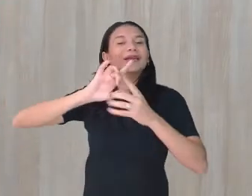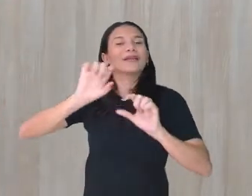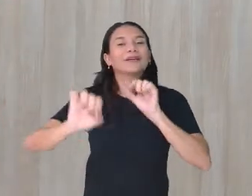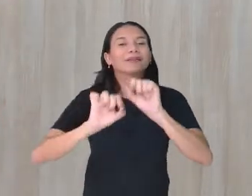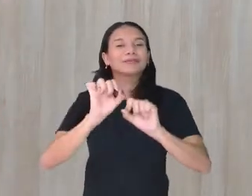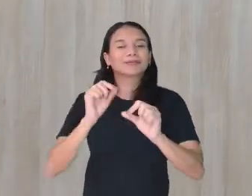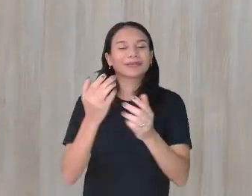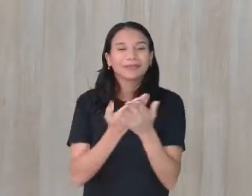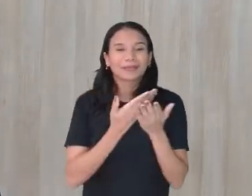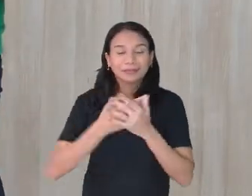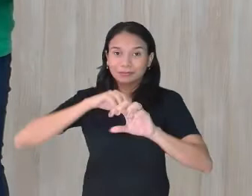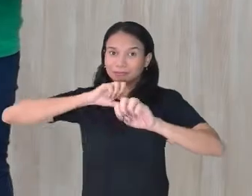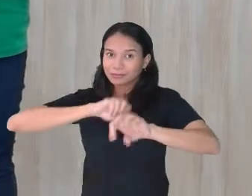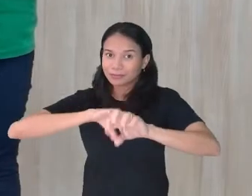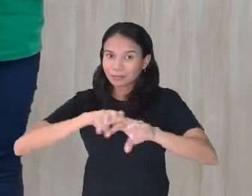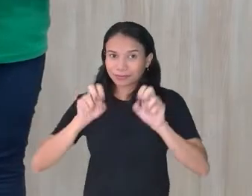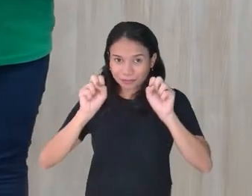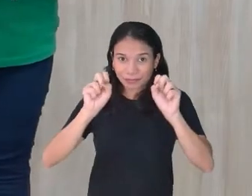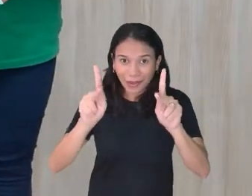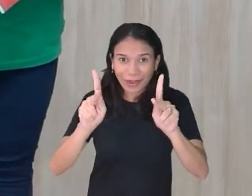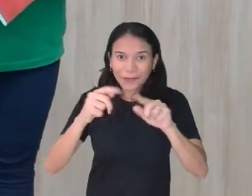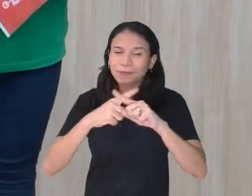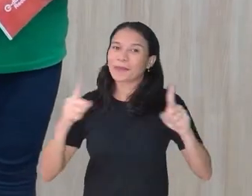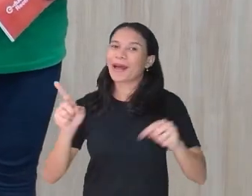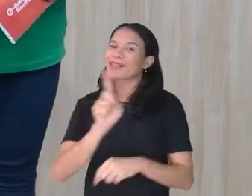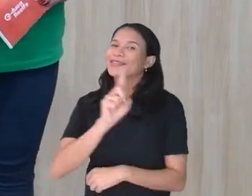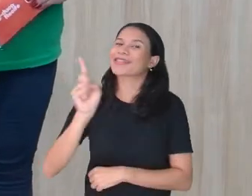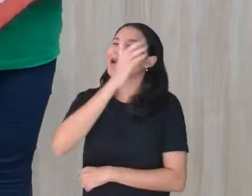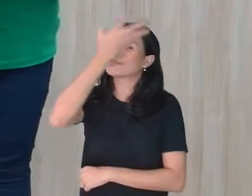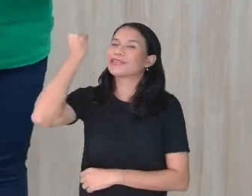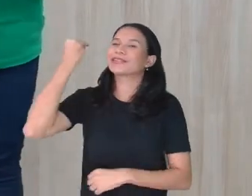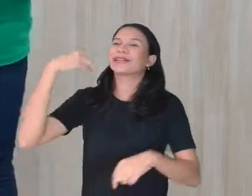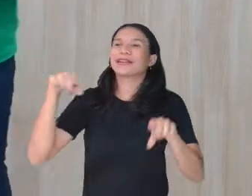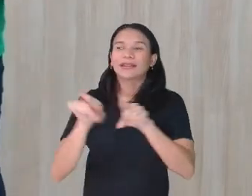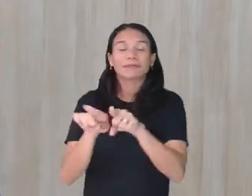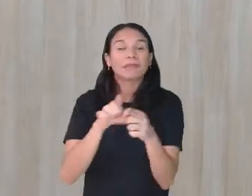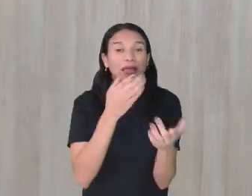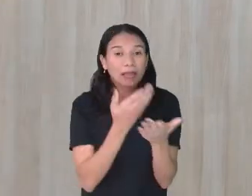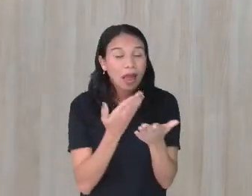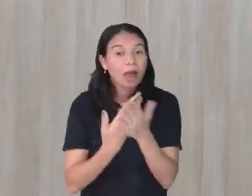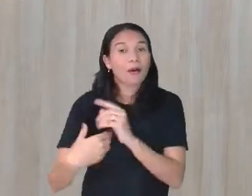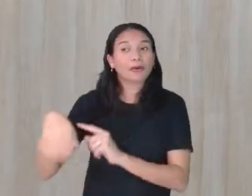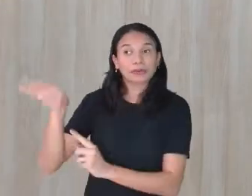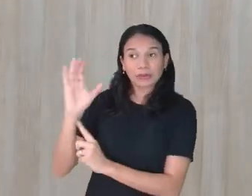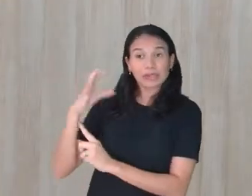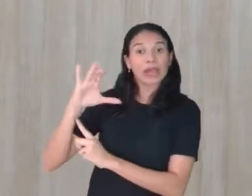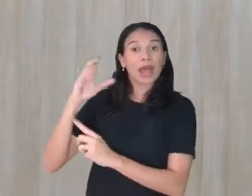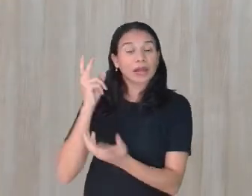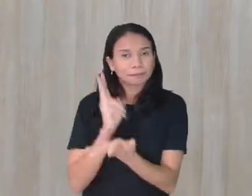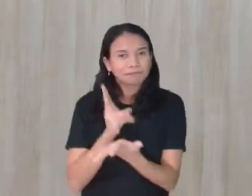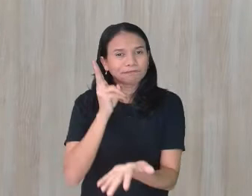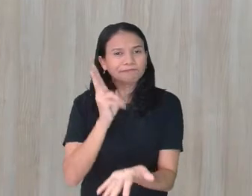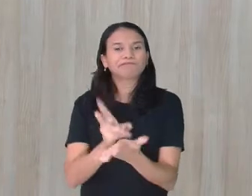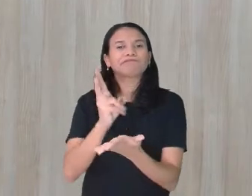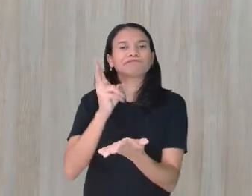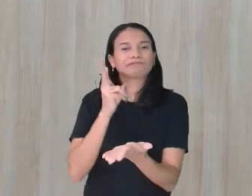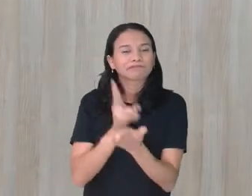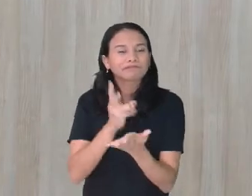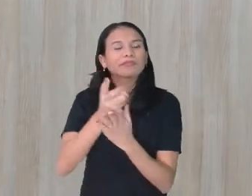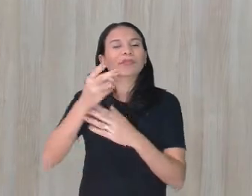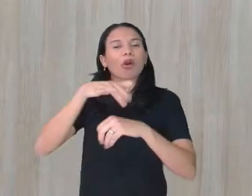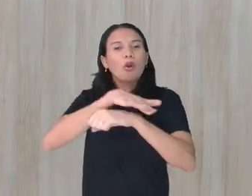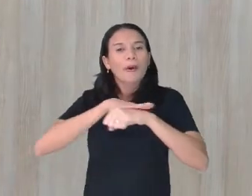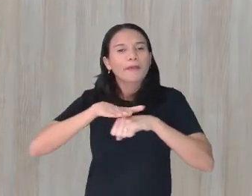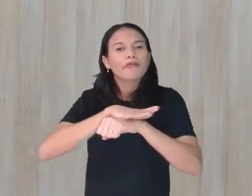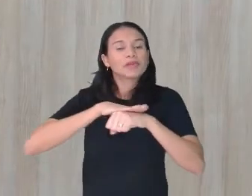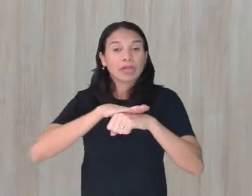vai discutir, ok? Mas vocês não podem esquecer que nas aulas de ciência nós estamos sempre falando